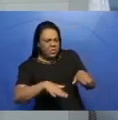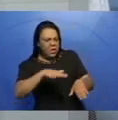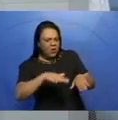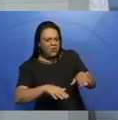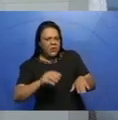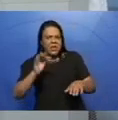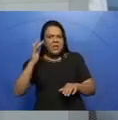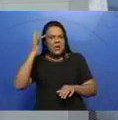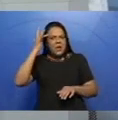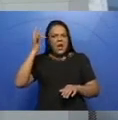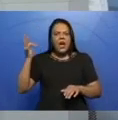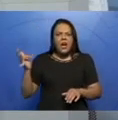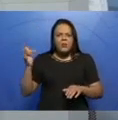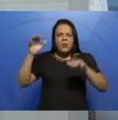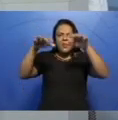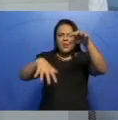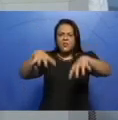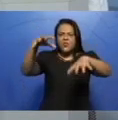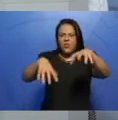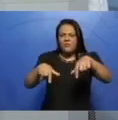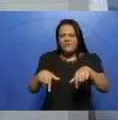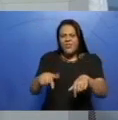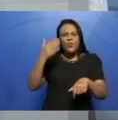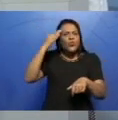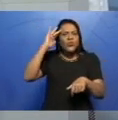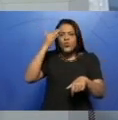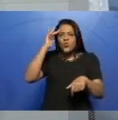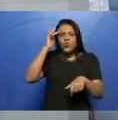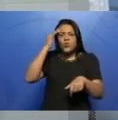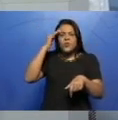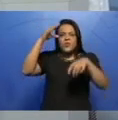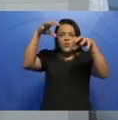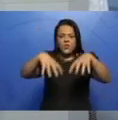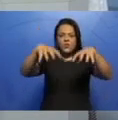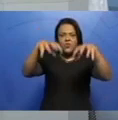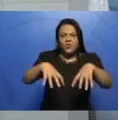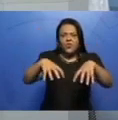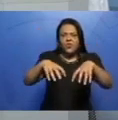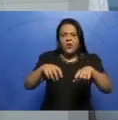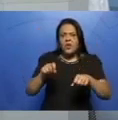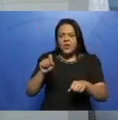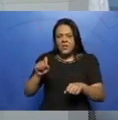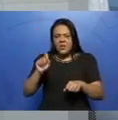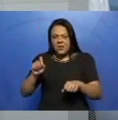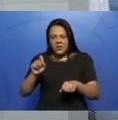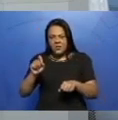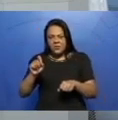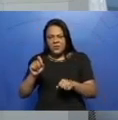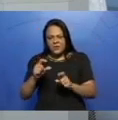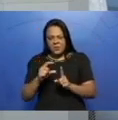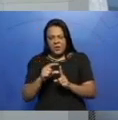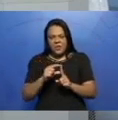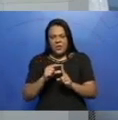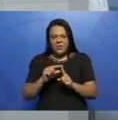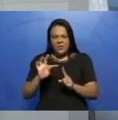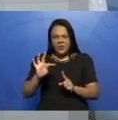marca de incerteza. Que esse talvez, no caso, talvez